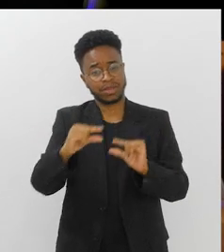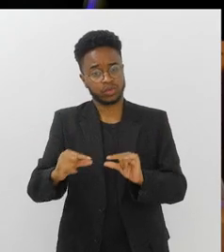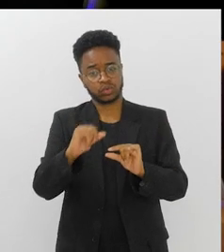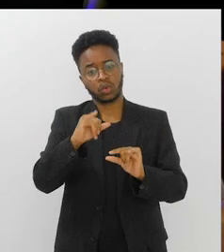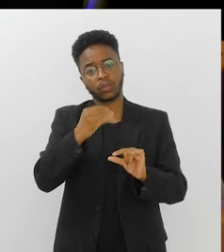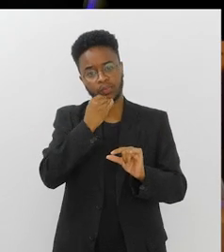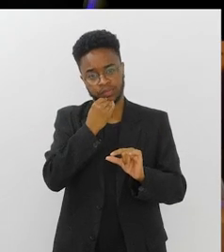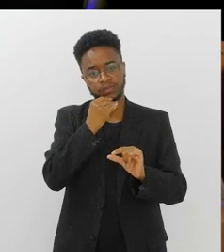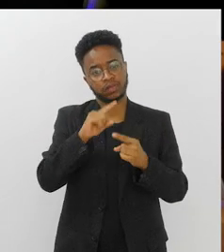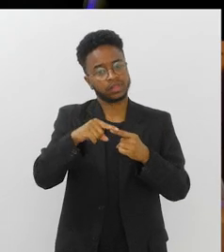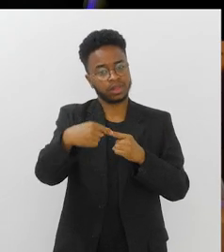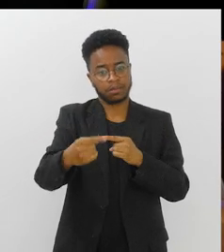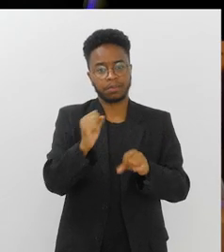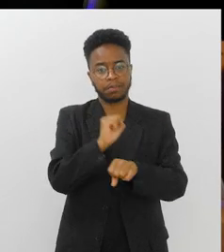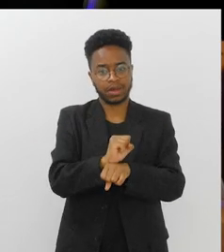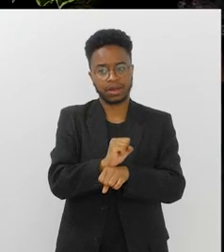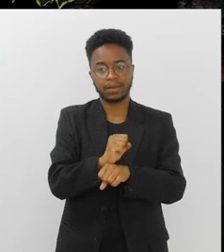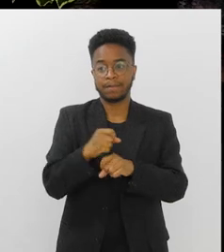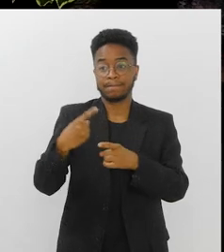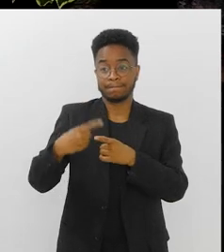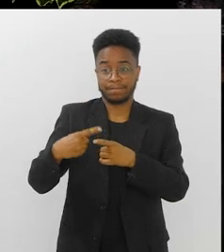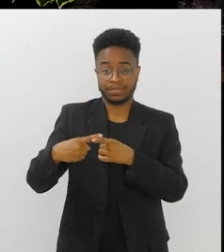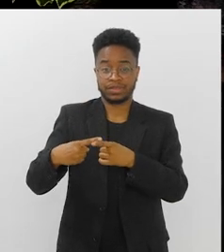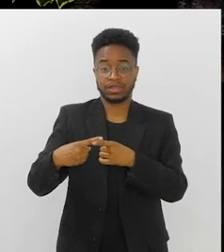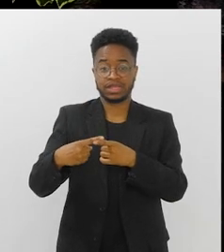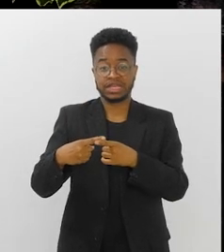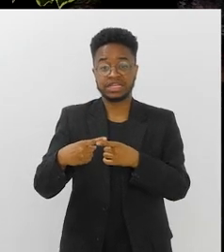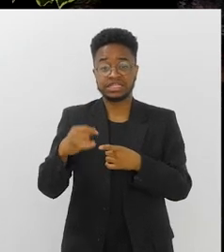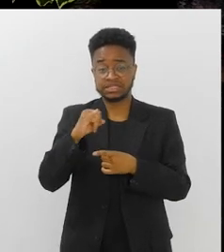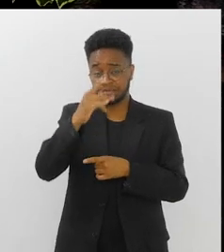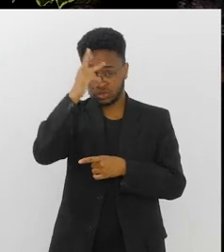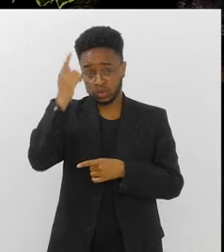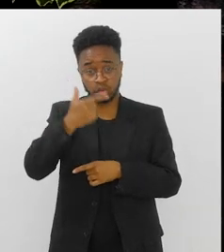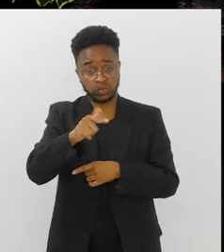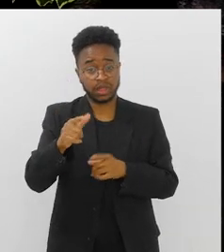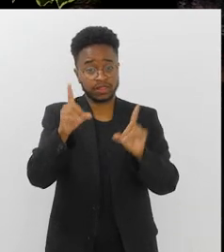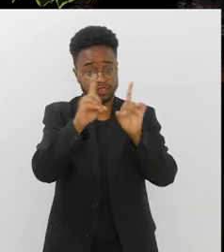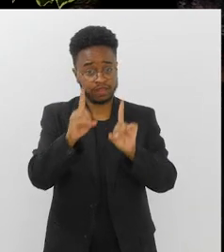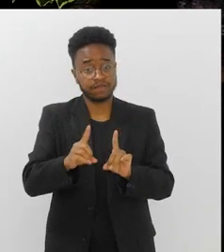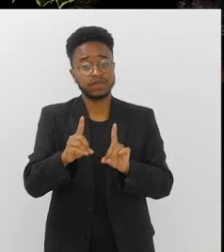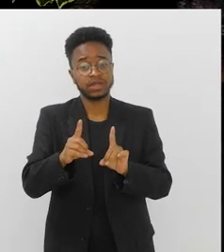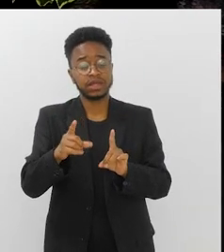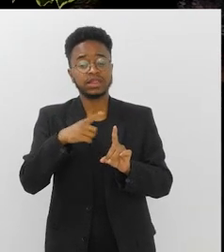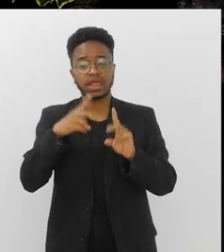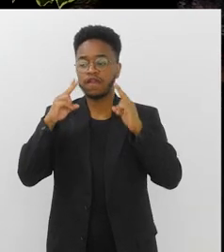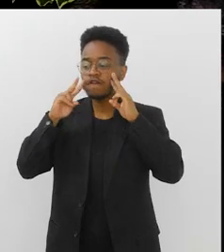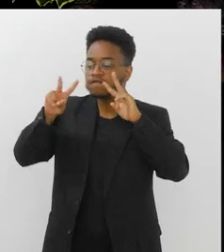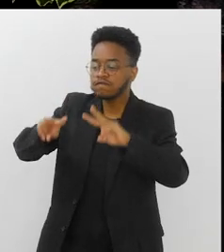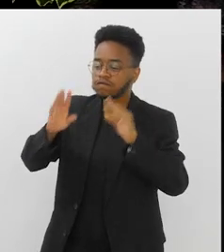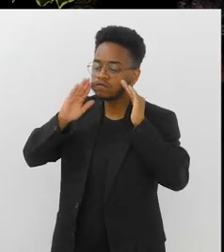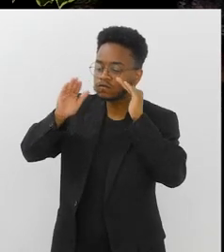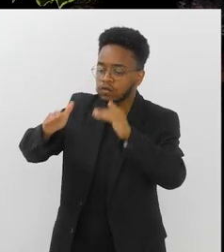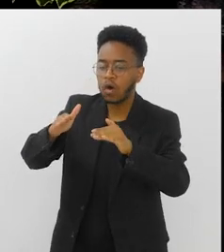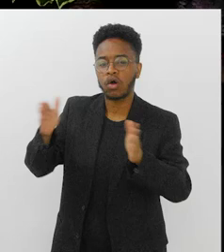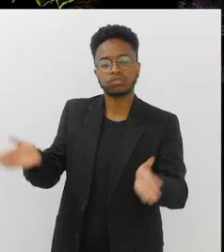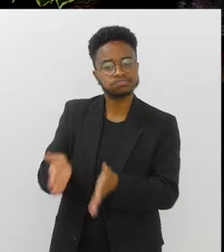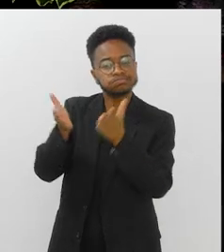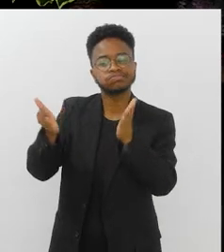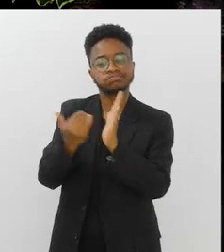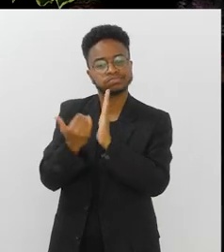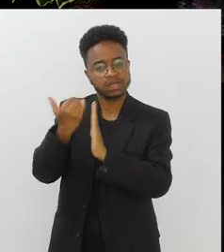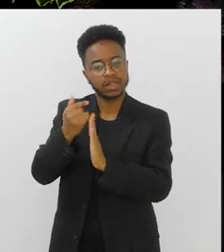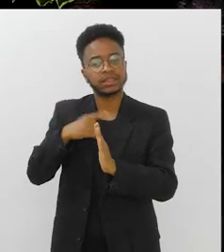oportunidade pós é porque o atleta que não é não tem uma deficiência ele tem mais visibilidade também né Tem mais